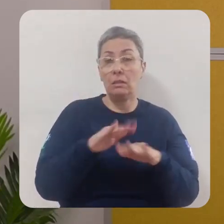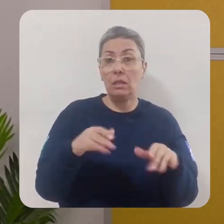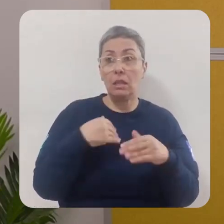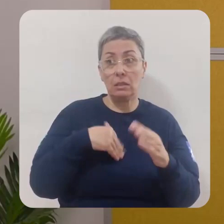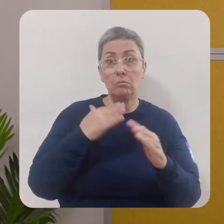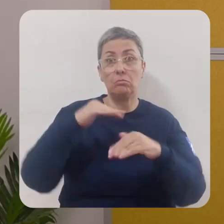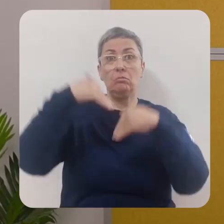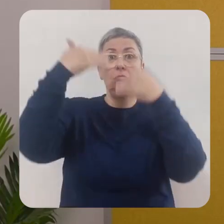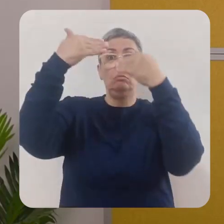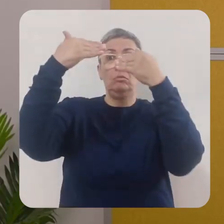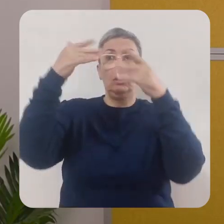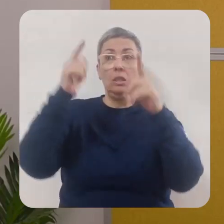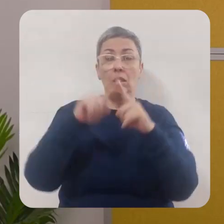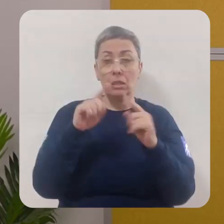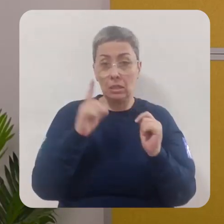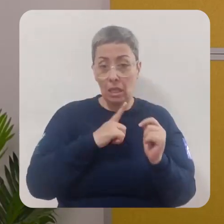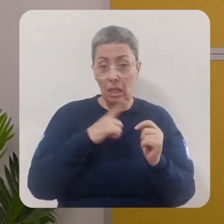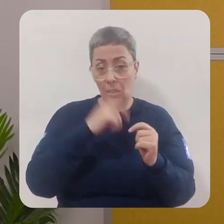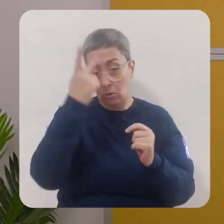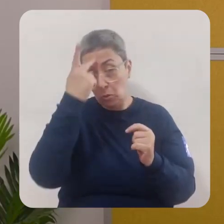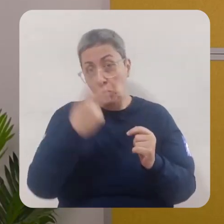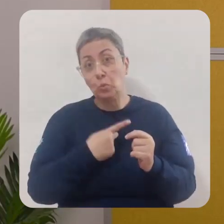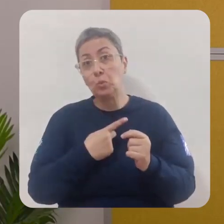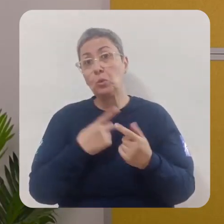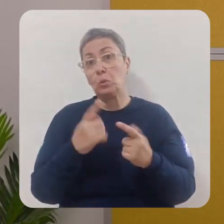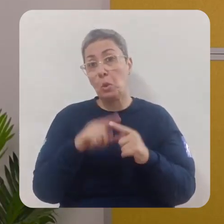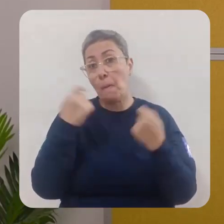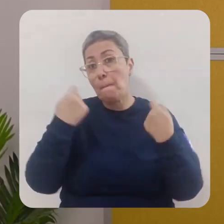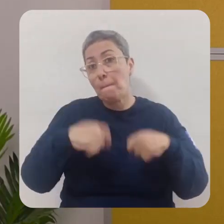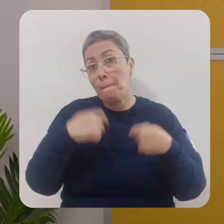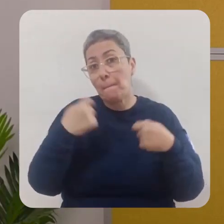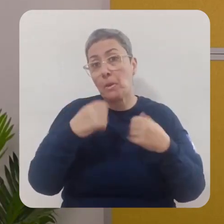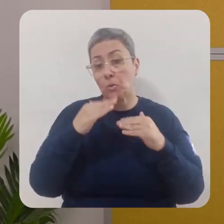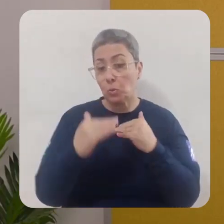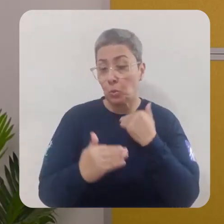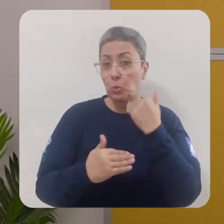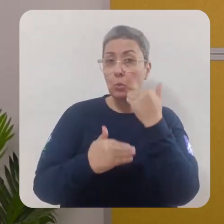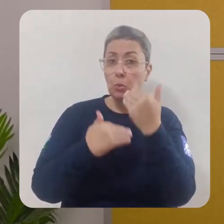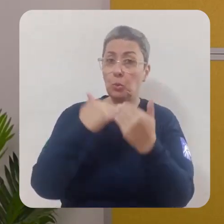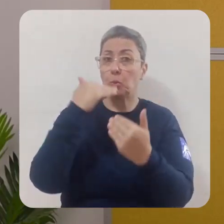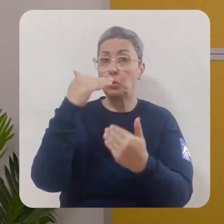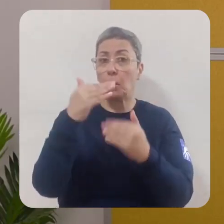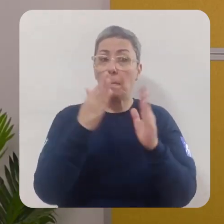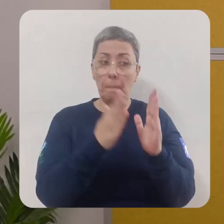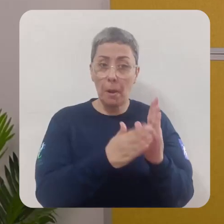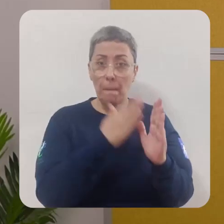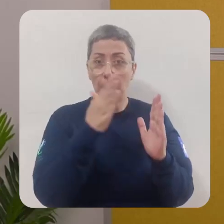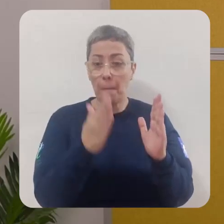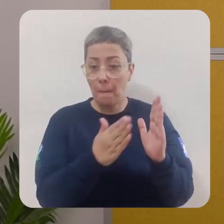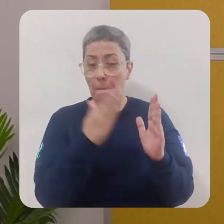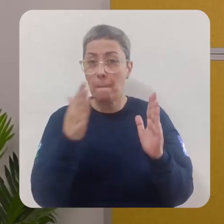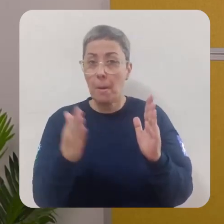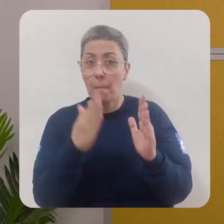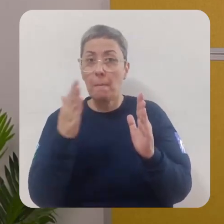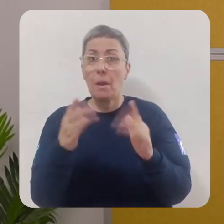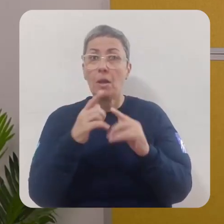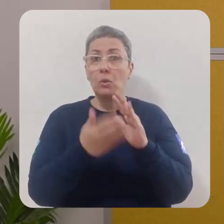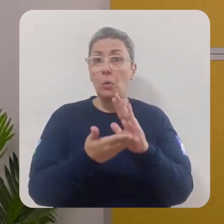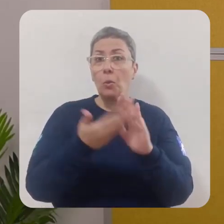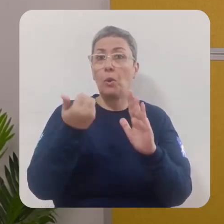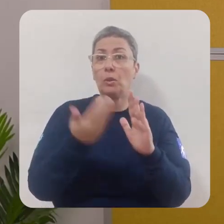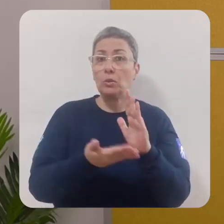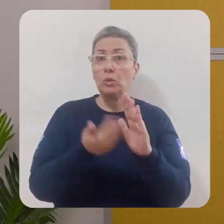quer que essa criança avance, né? Que ela tenha autonomia. Então eu preciso, num processo, num percurso do seu